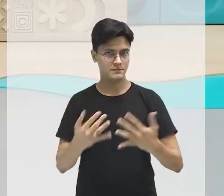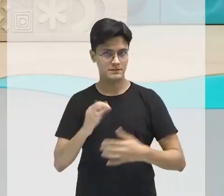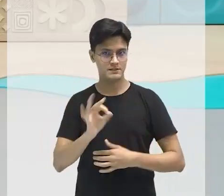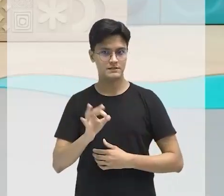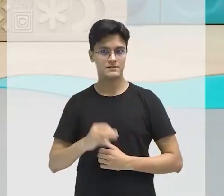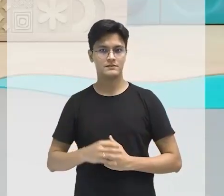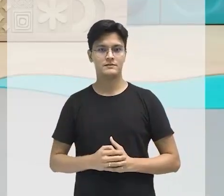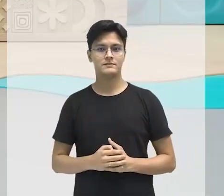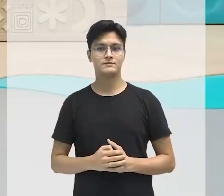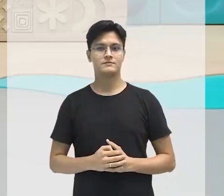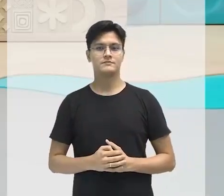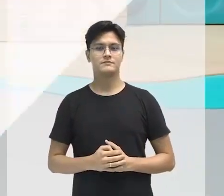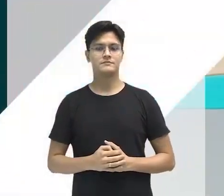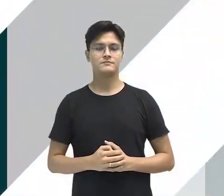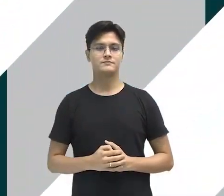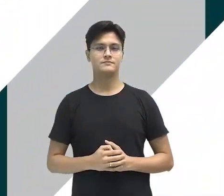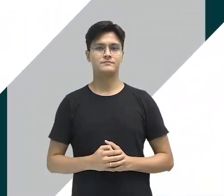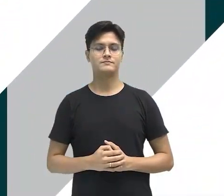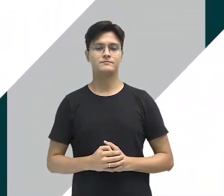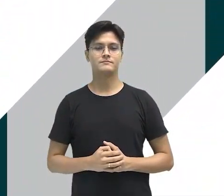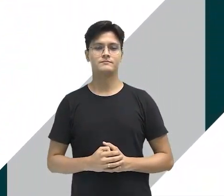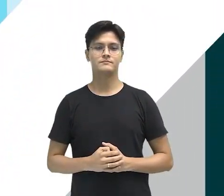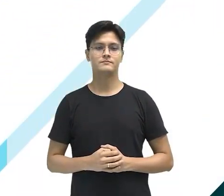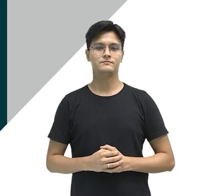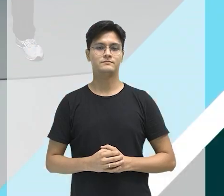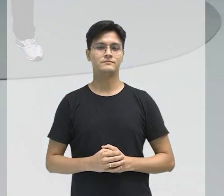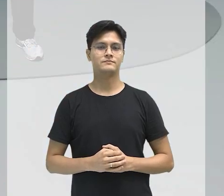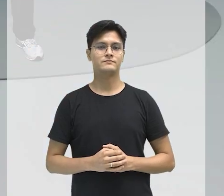lá ver, rapidinho, ó.